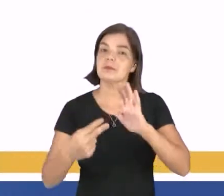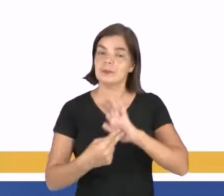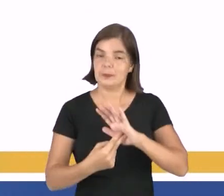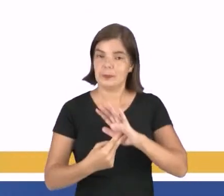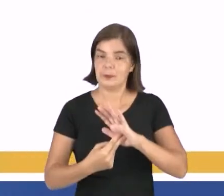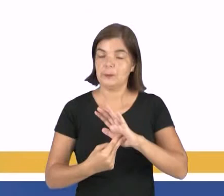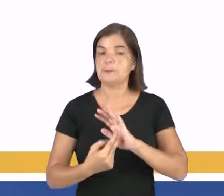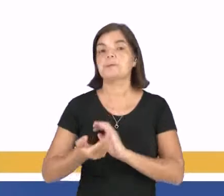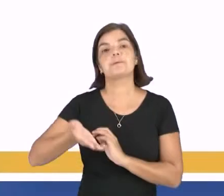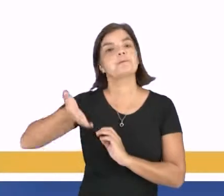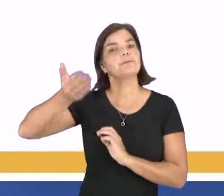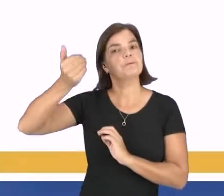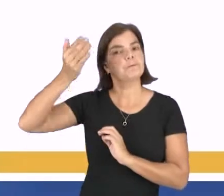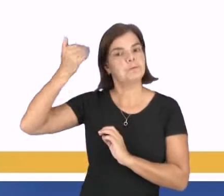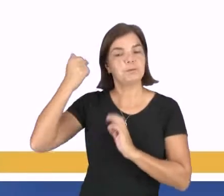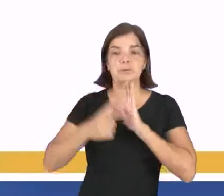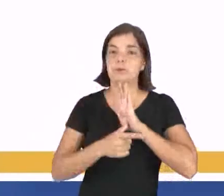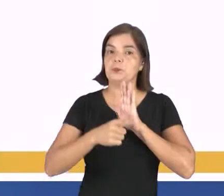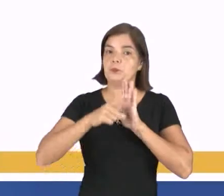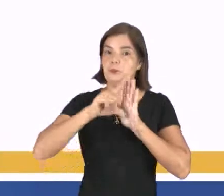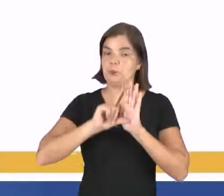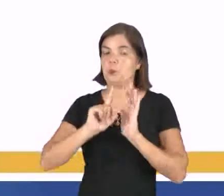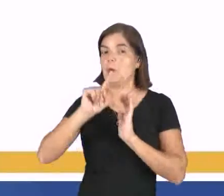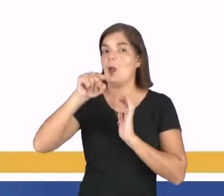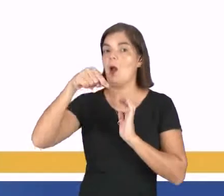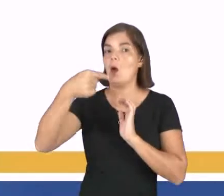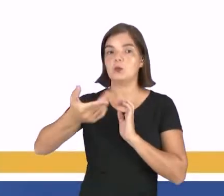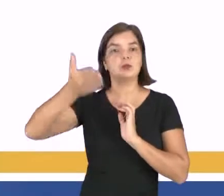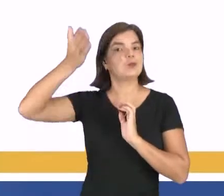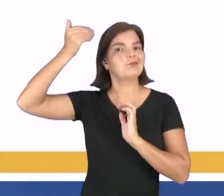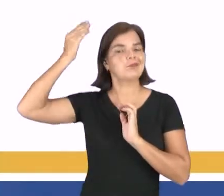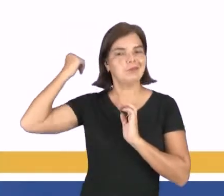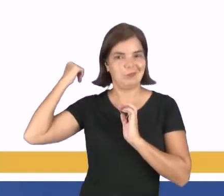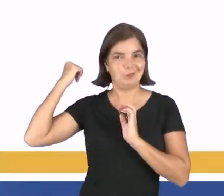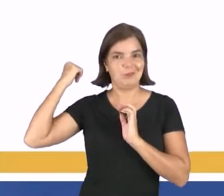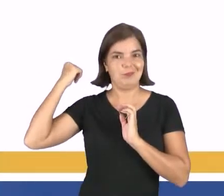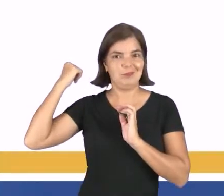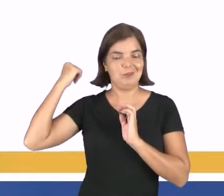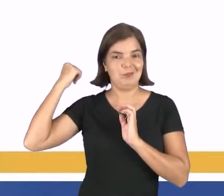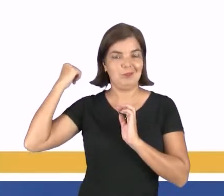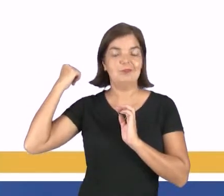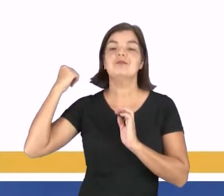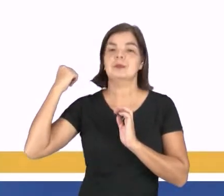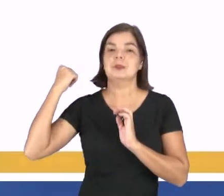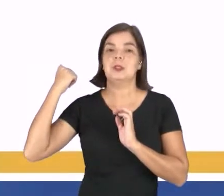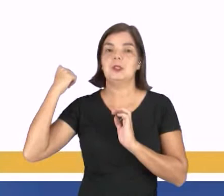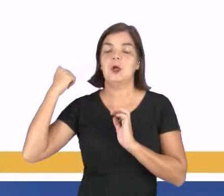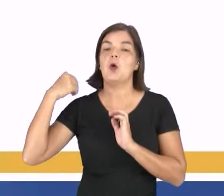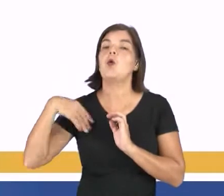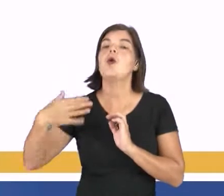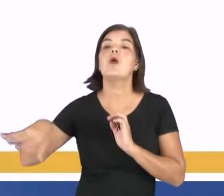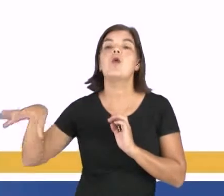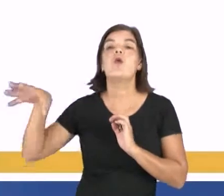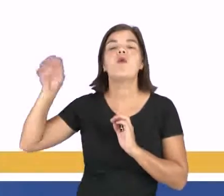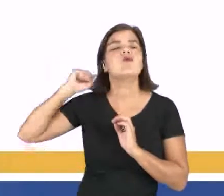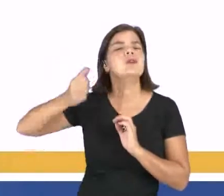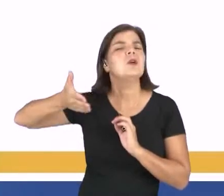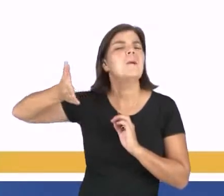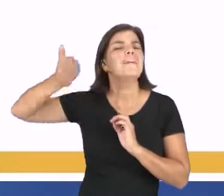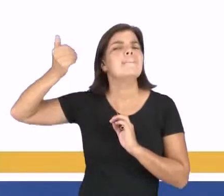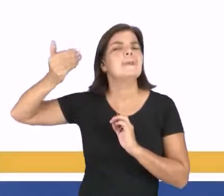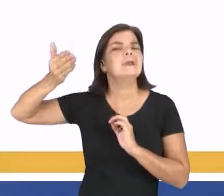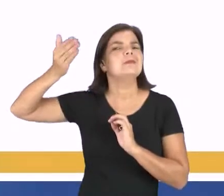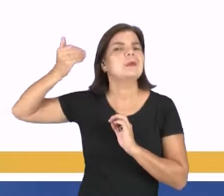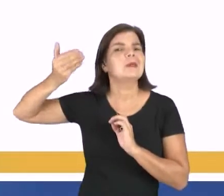passado anterior a outro passado eu ouvir a música ele ele